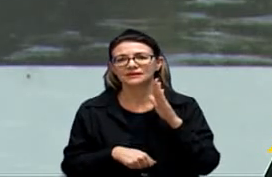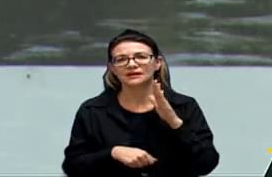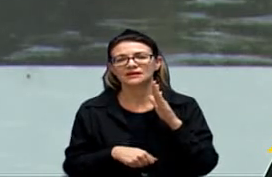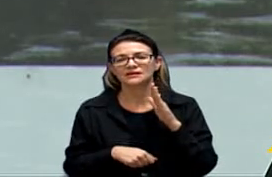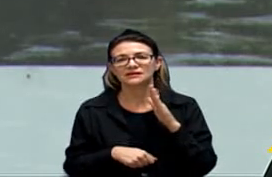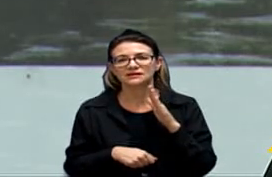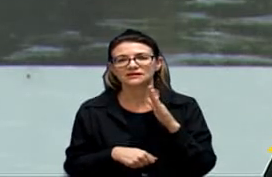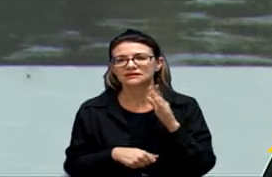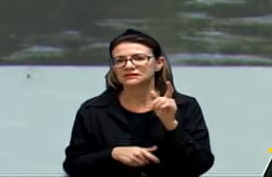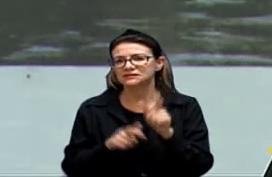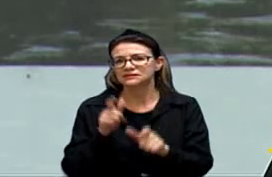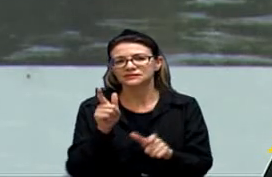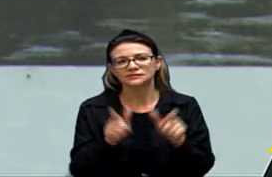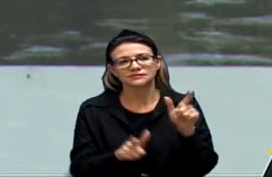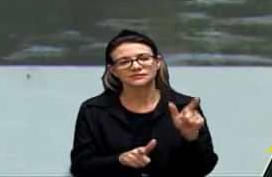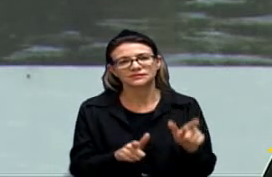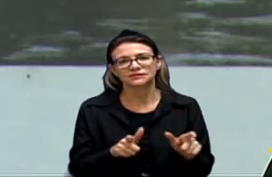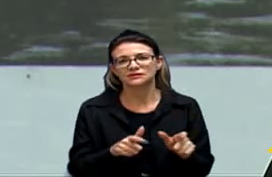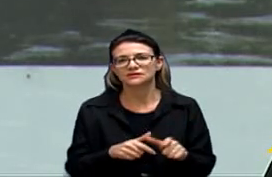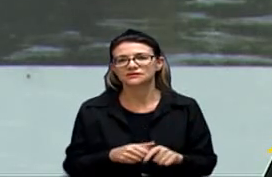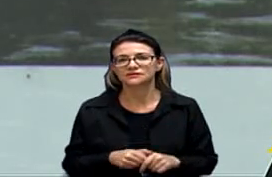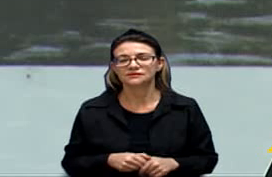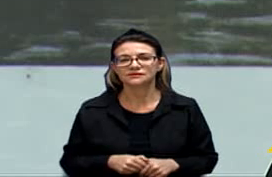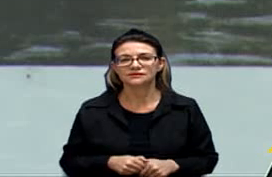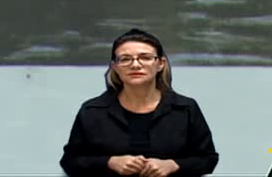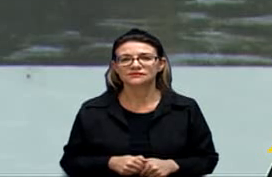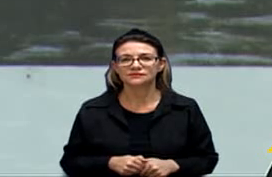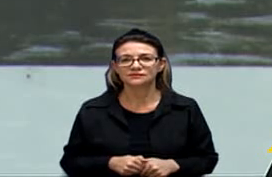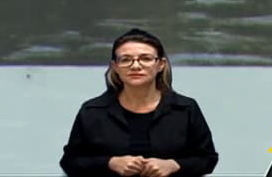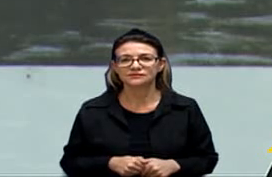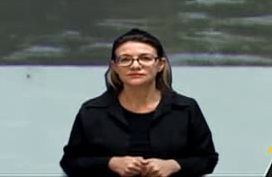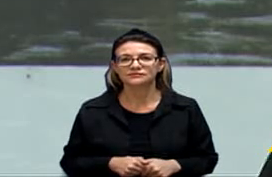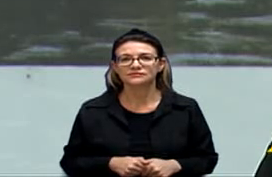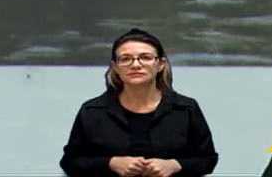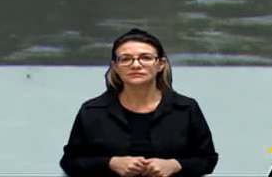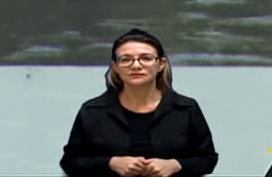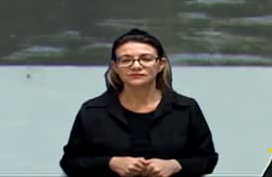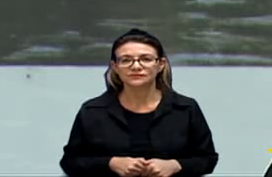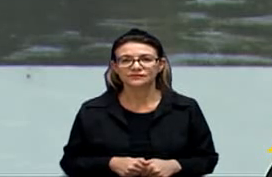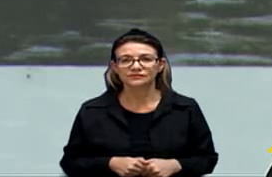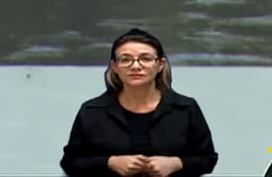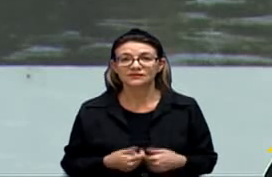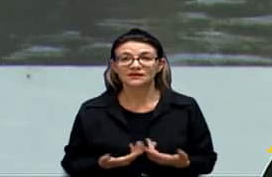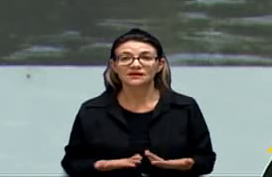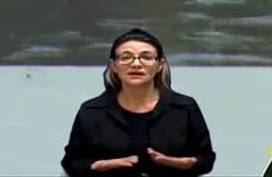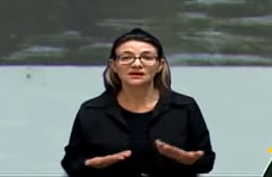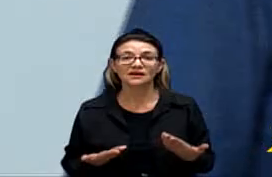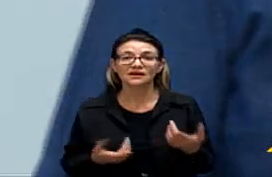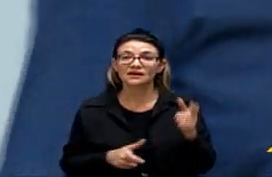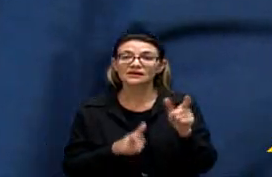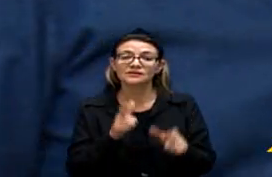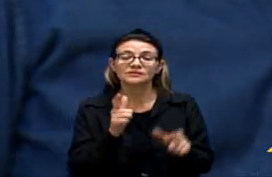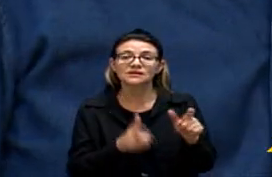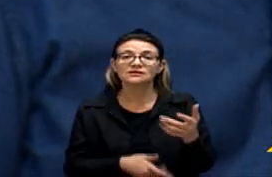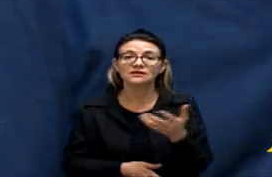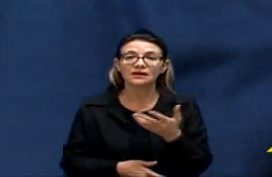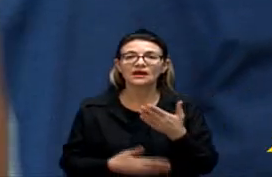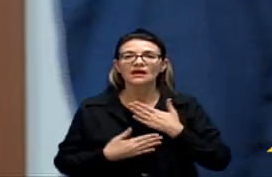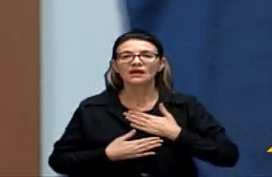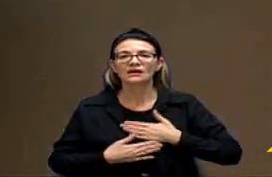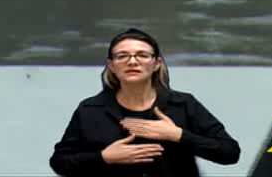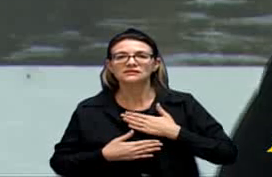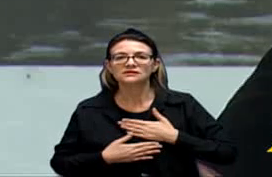Silvana sim precisa descansar precisa se recuperar com barulho você não descansa né A Vila